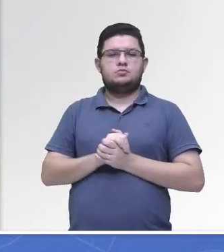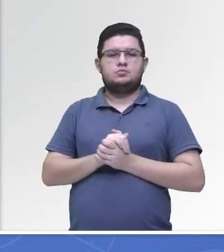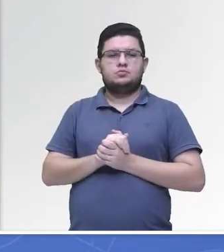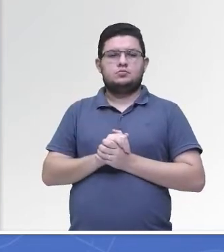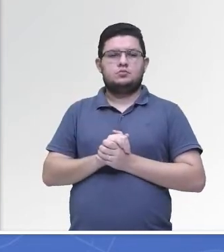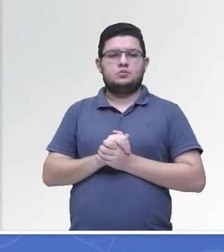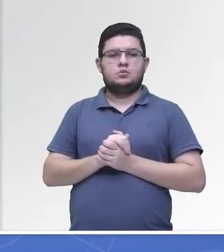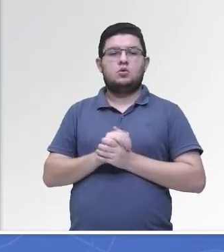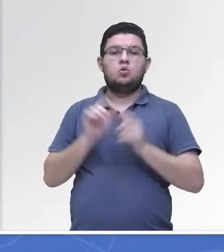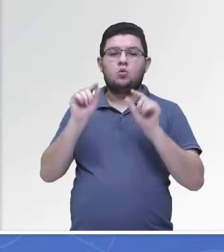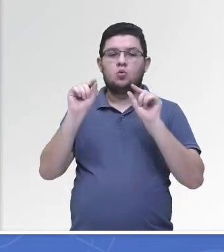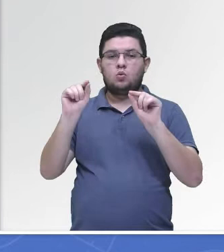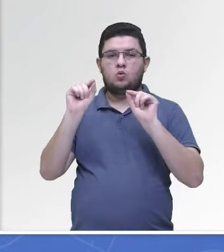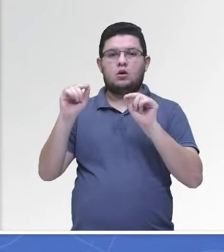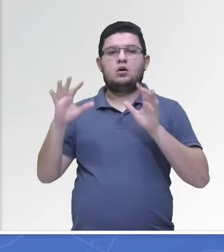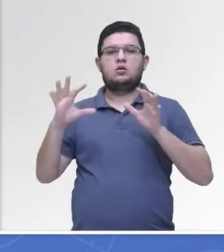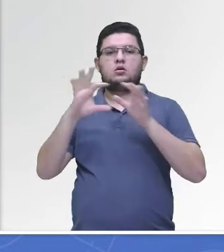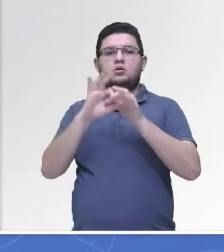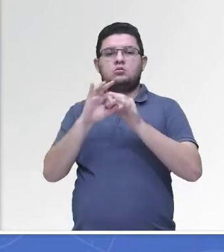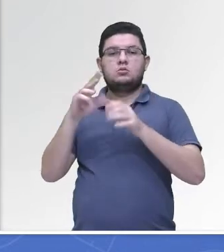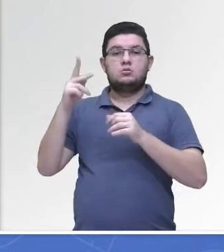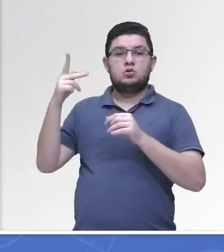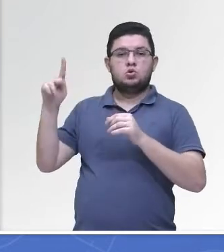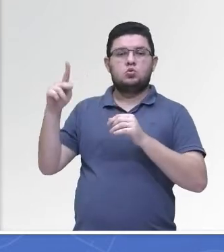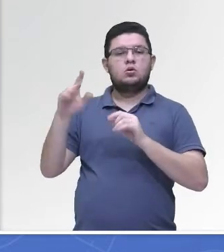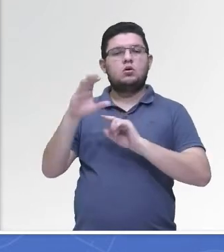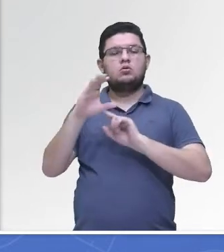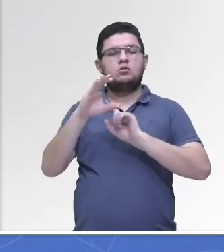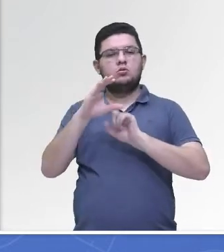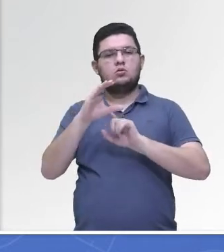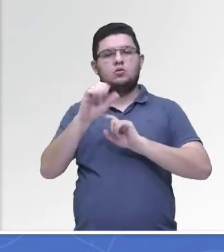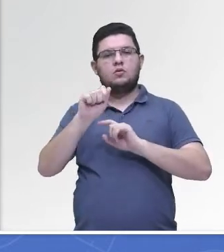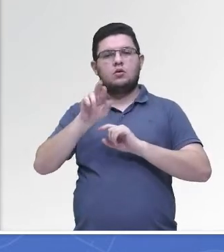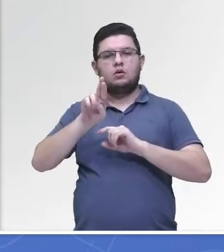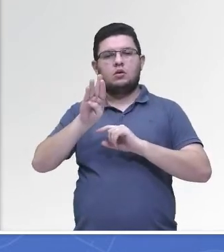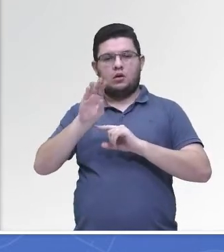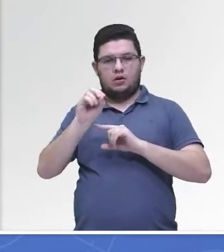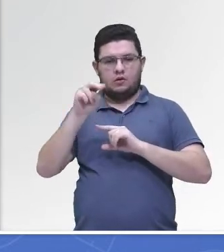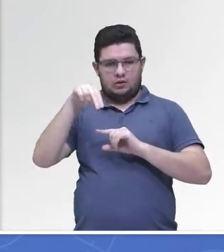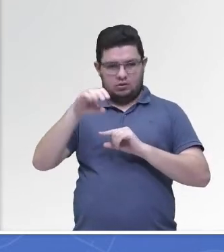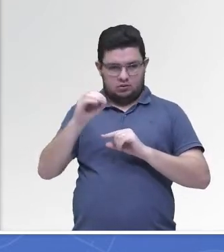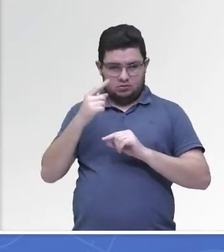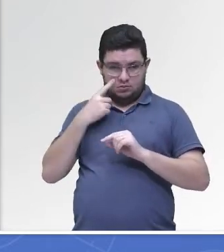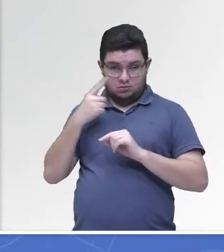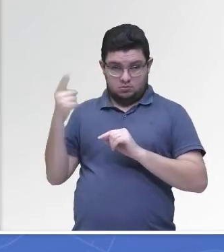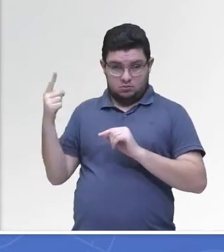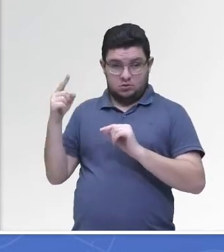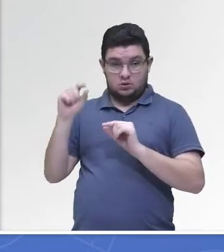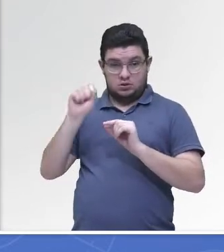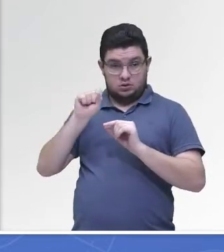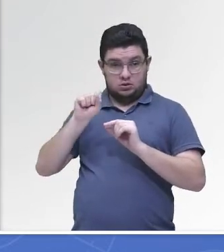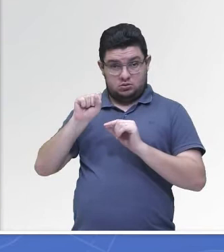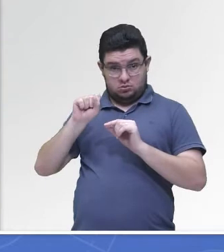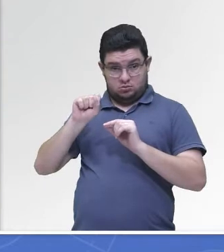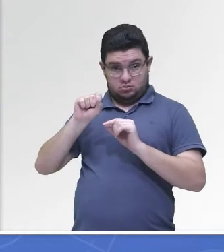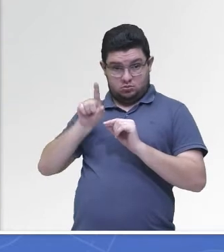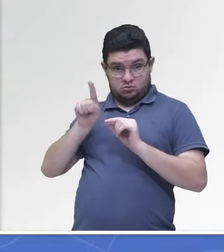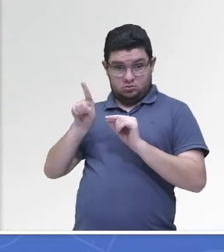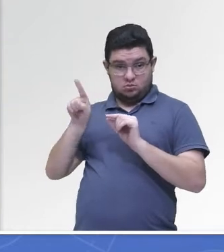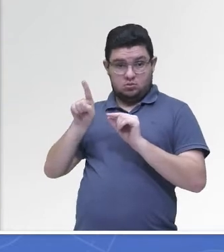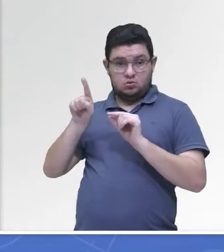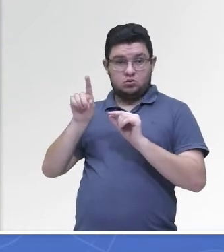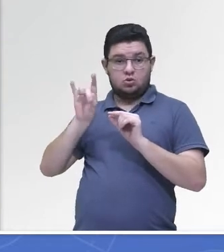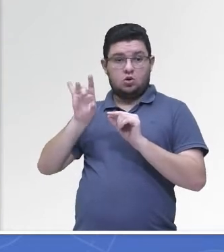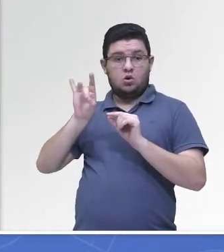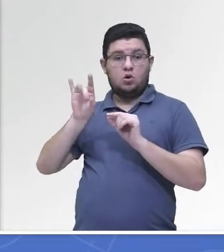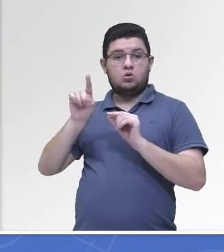da seguinte cadeia. Aqui vocês têm uma cadeia carbônica e vocês vão classificar somente esses carbonos numerados,